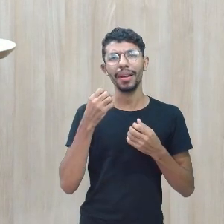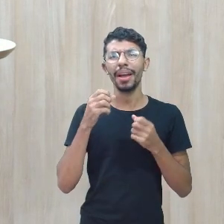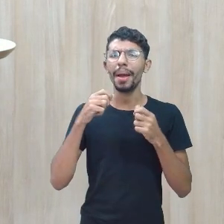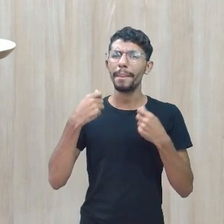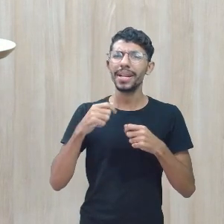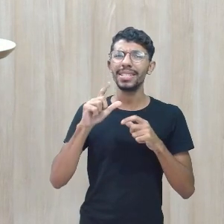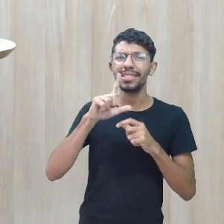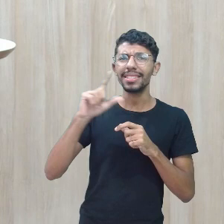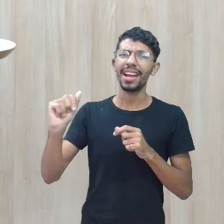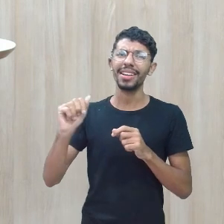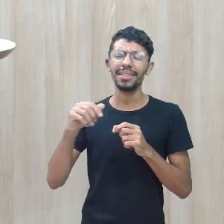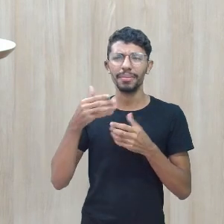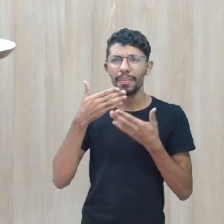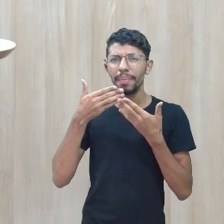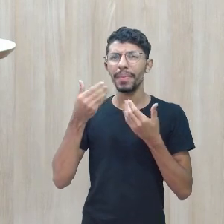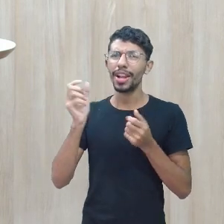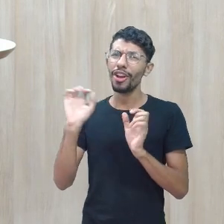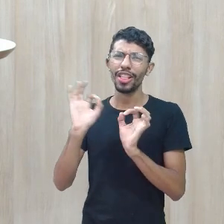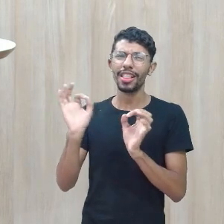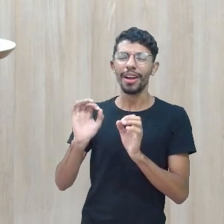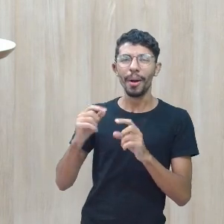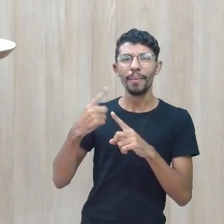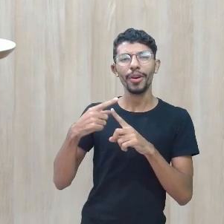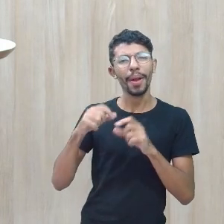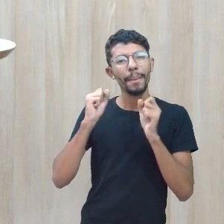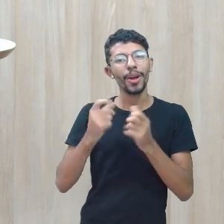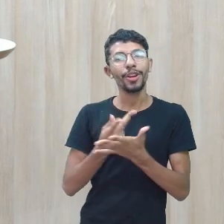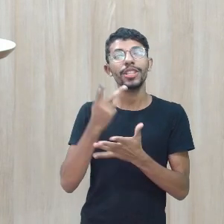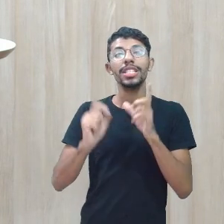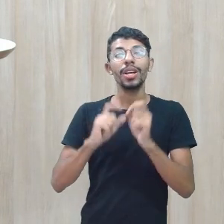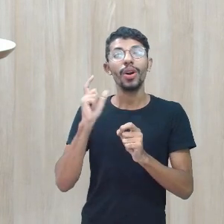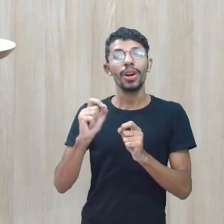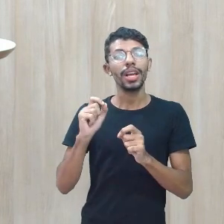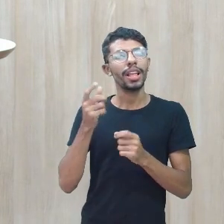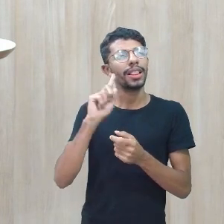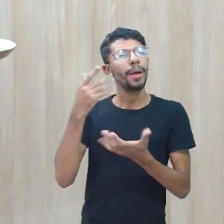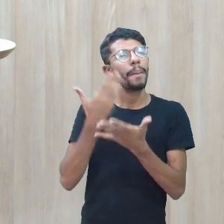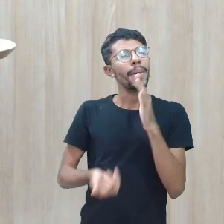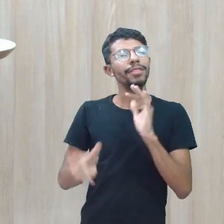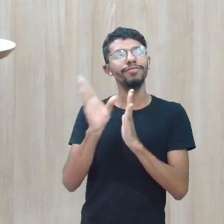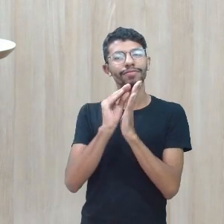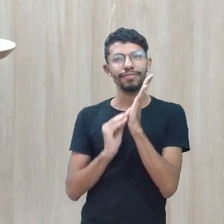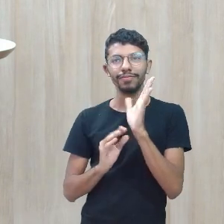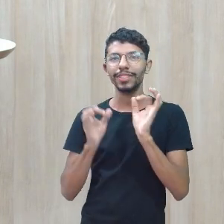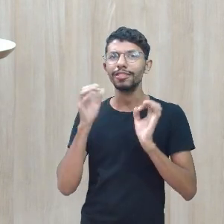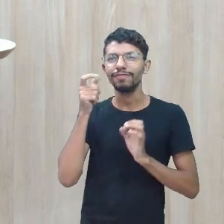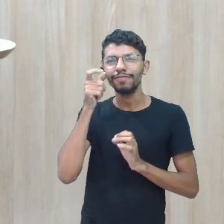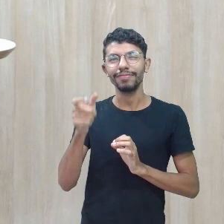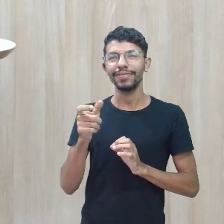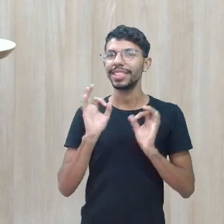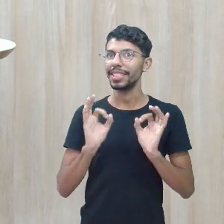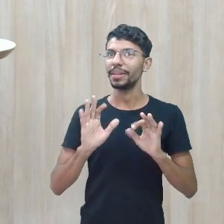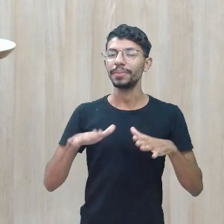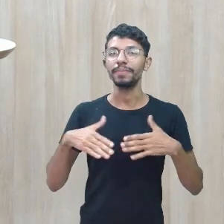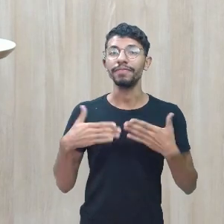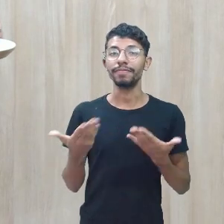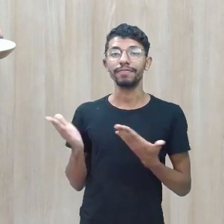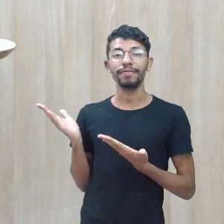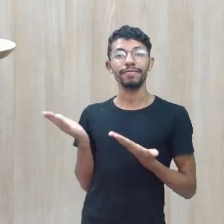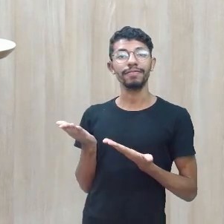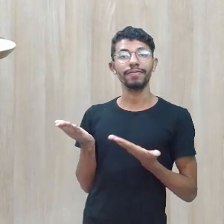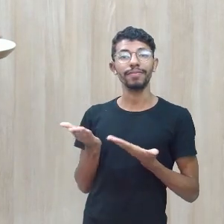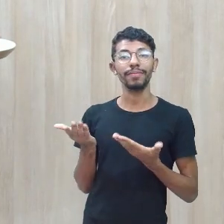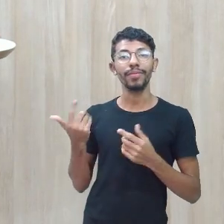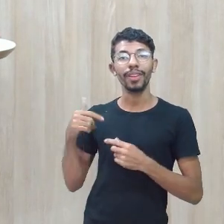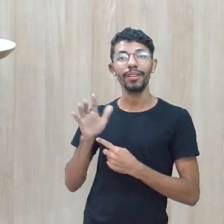bem interessante, numa hora que eu estou mostrando algo que você não gostaria de perder, ok? E aí eu estou trazendo para vocês a nossa